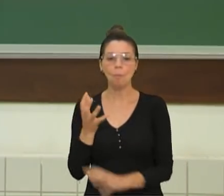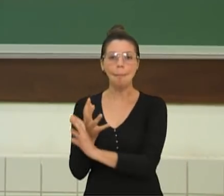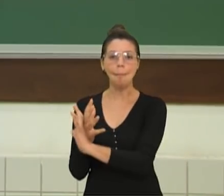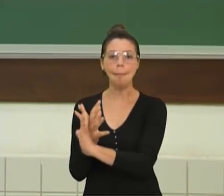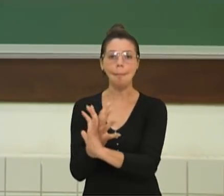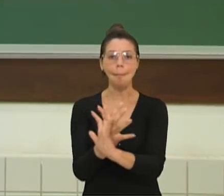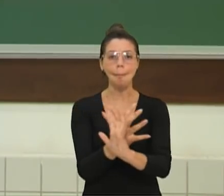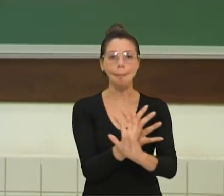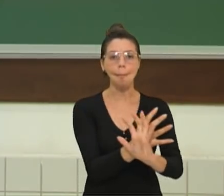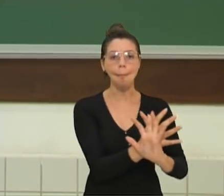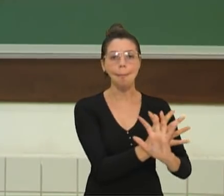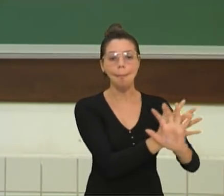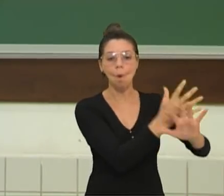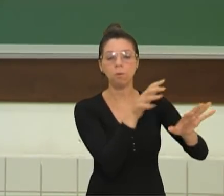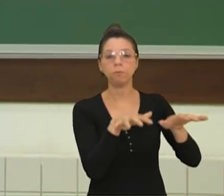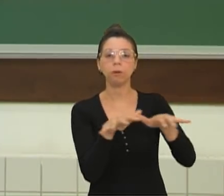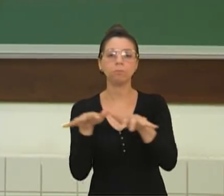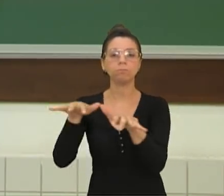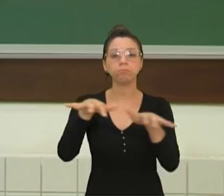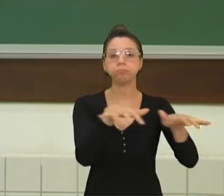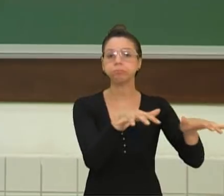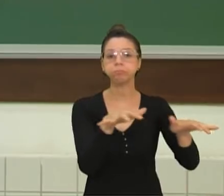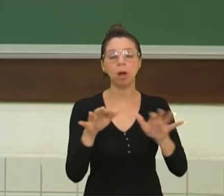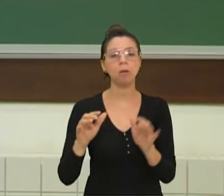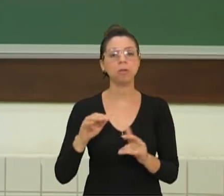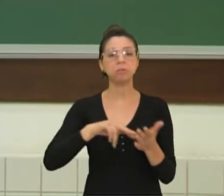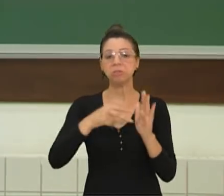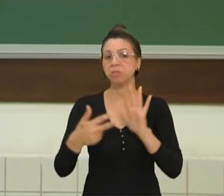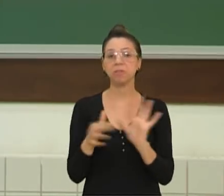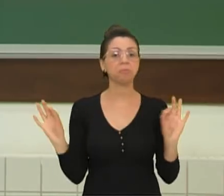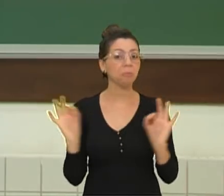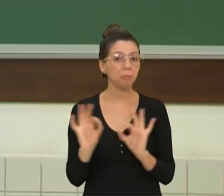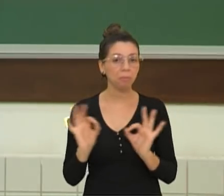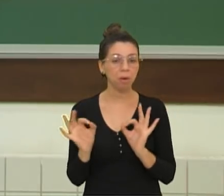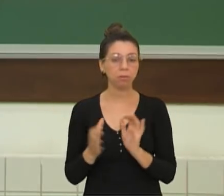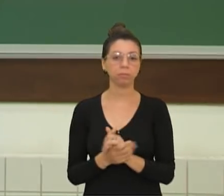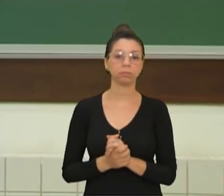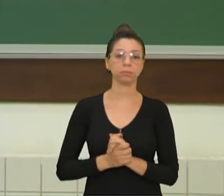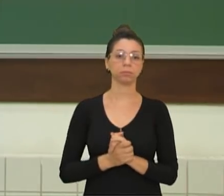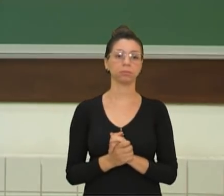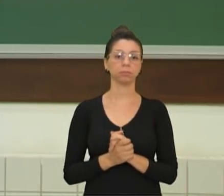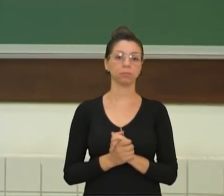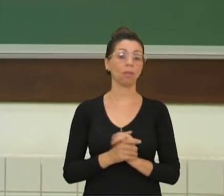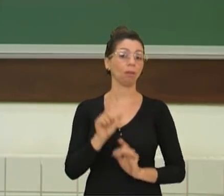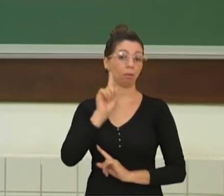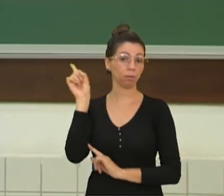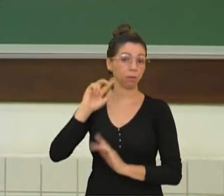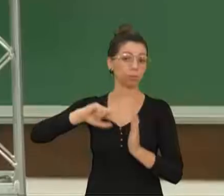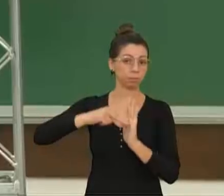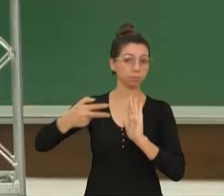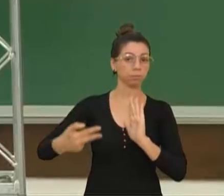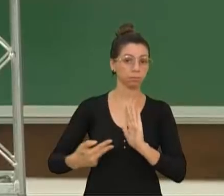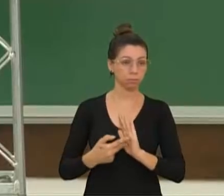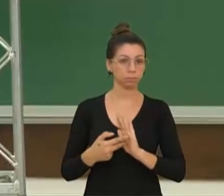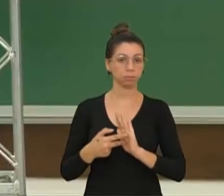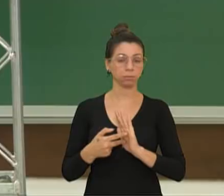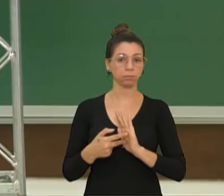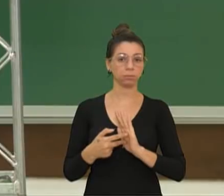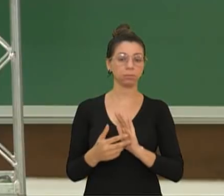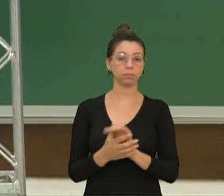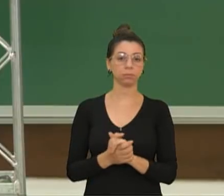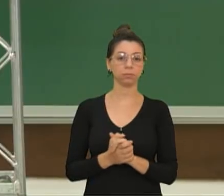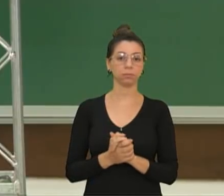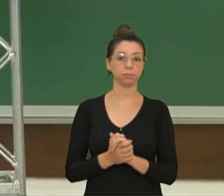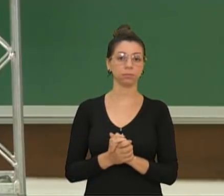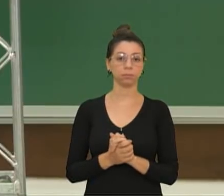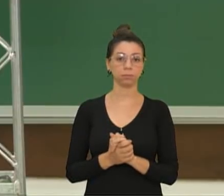seja, vai ficar vagando por aí sem nenhum sentido. Ou seja, essa é a ideia que os